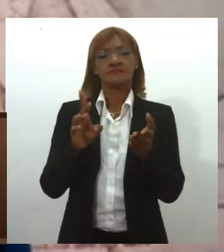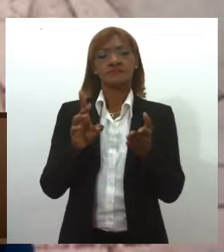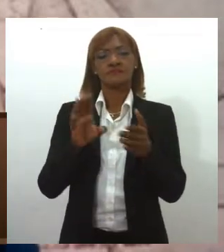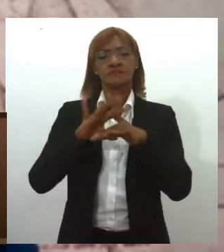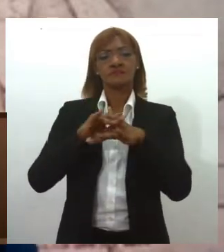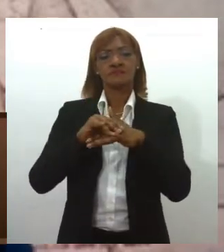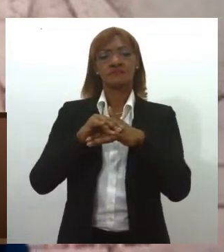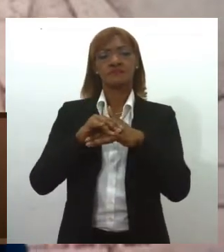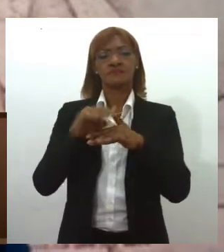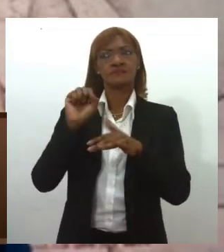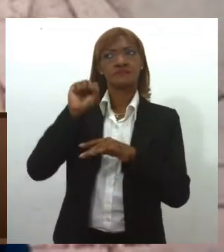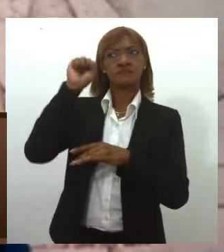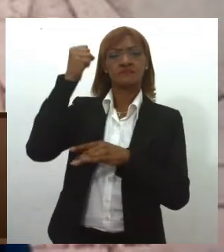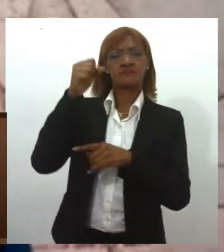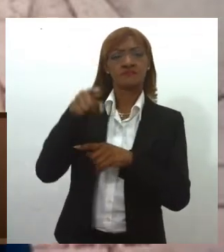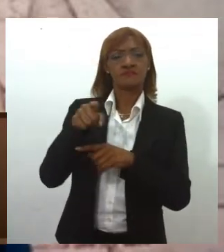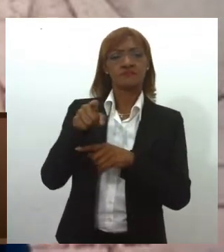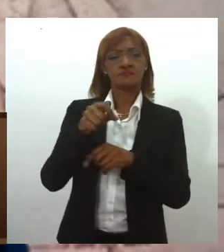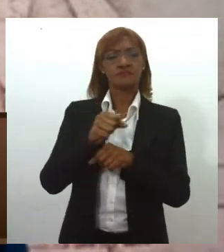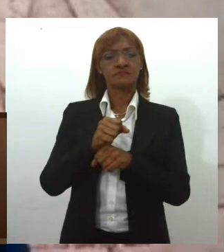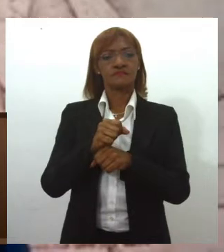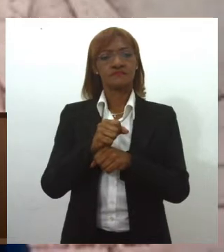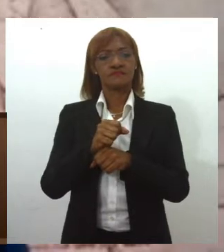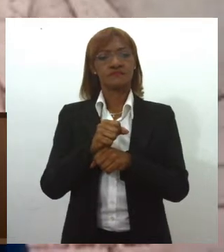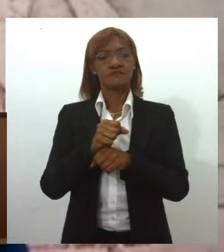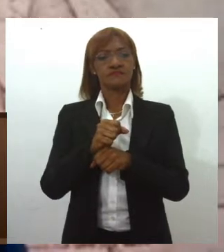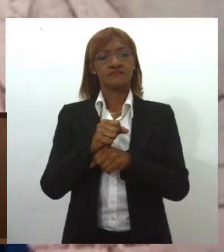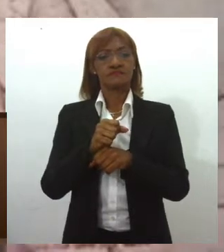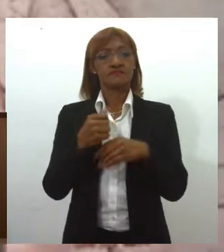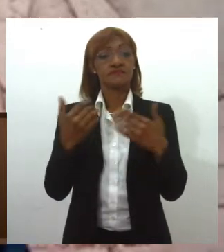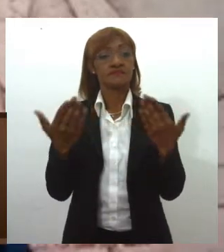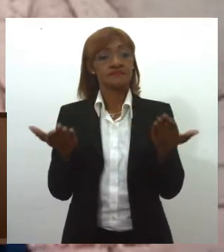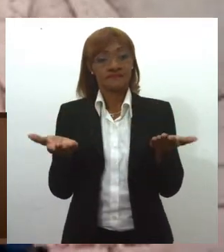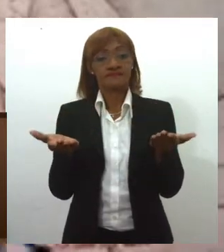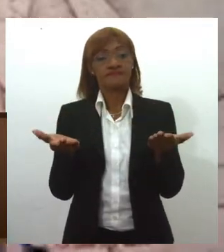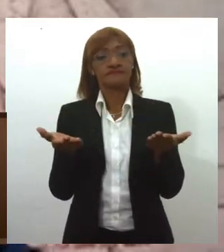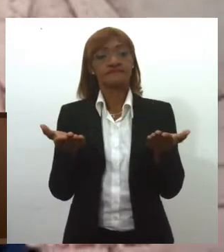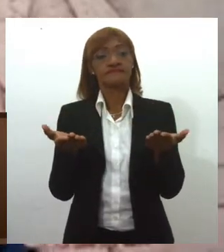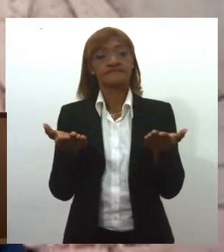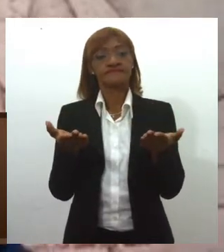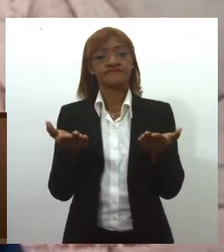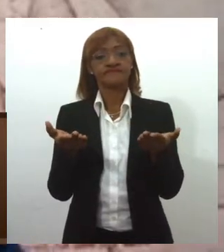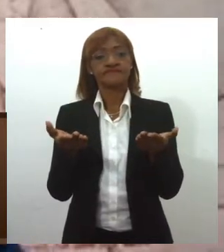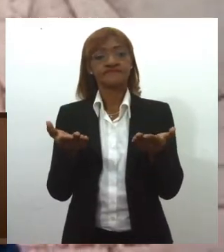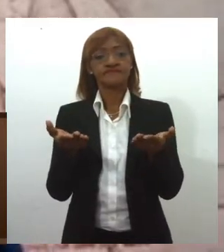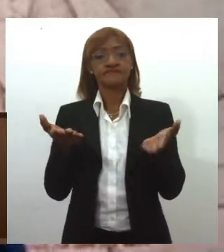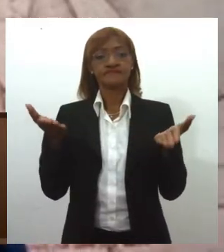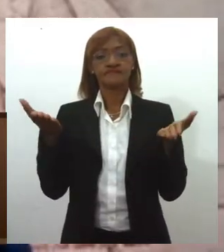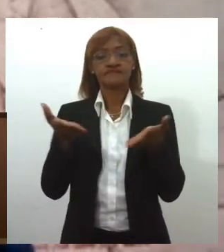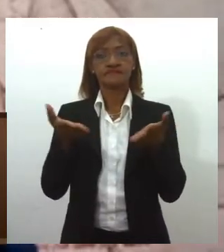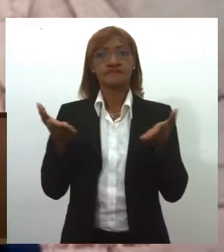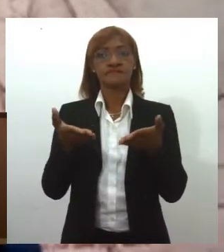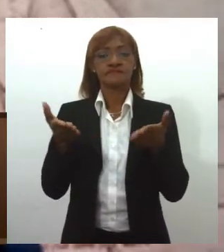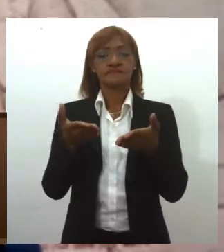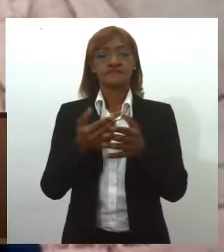grave, não sendo um fator de risco em si. Então, nesse impasse, a